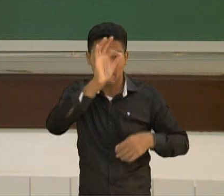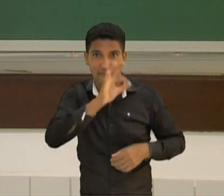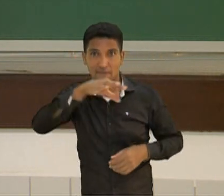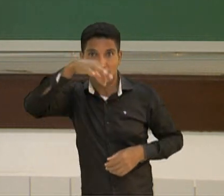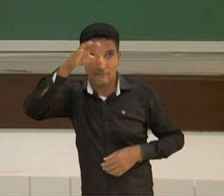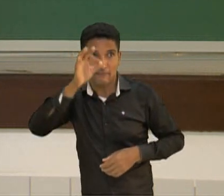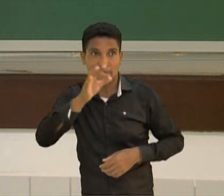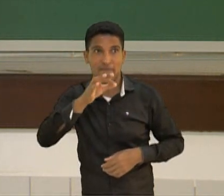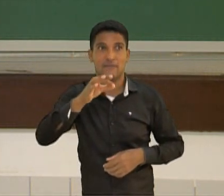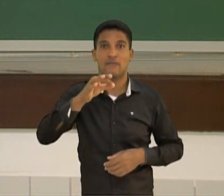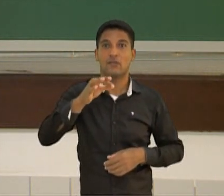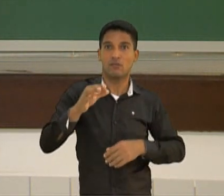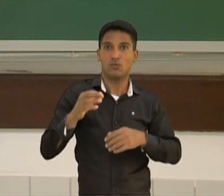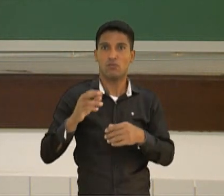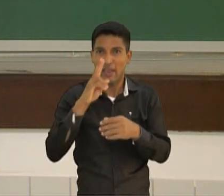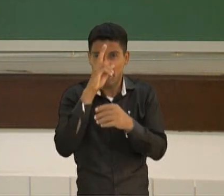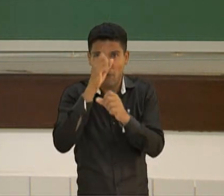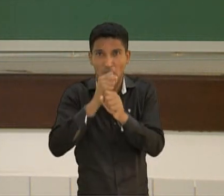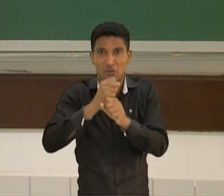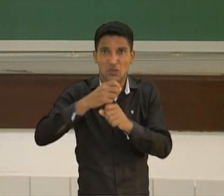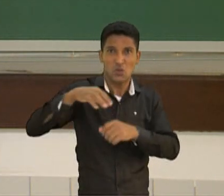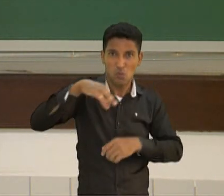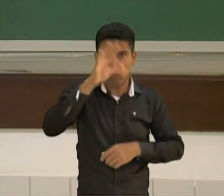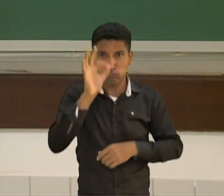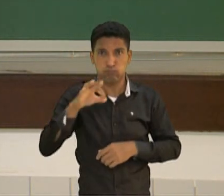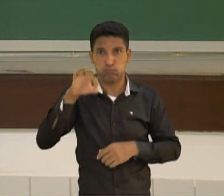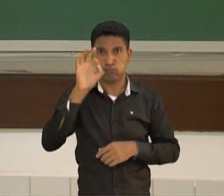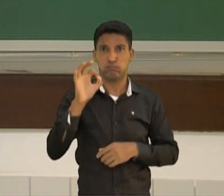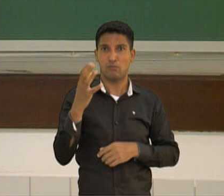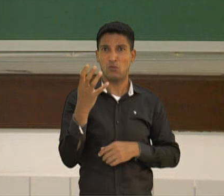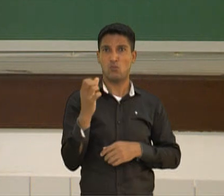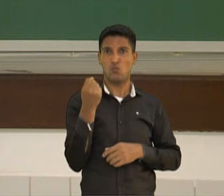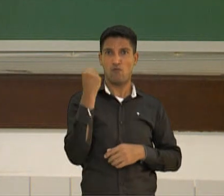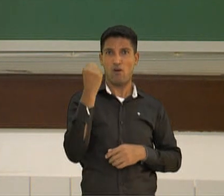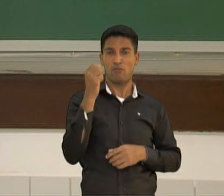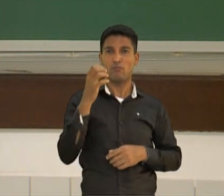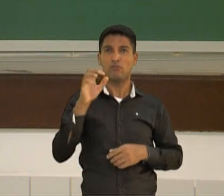dessa pintura muito fortes, né? E é isso que é interessante, gente, é uma